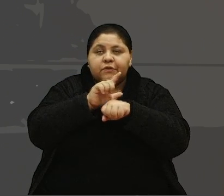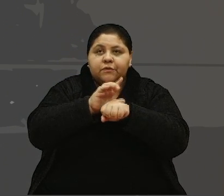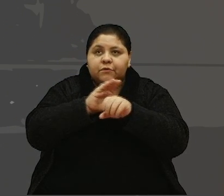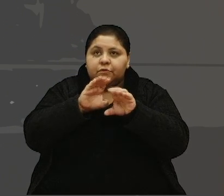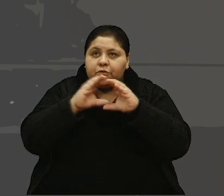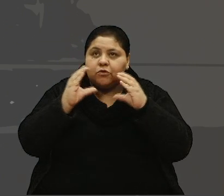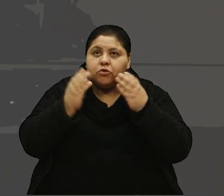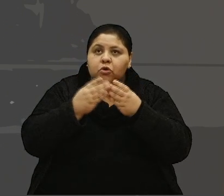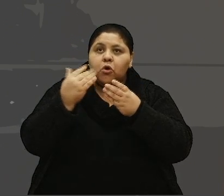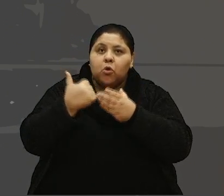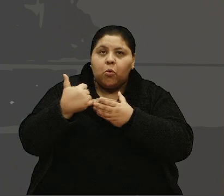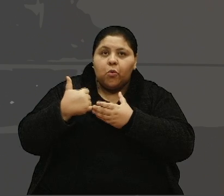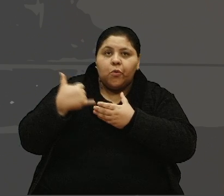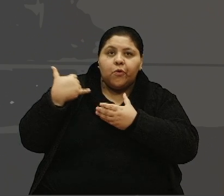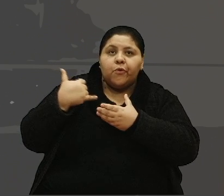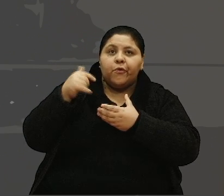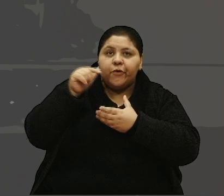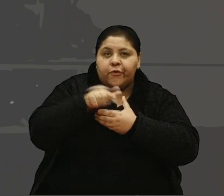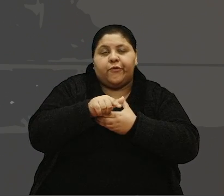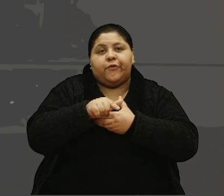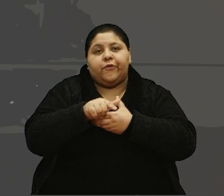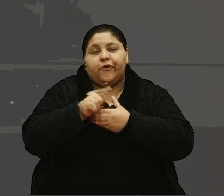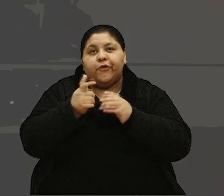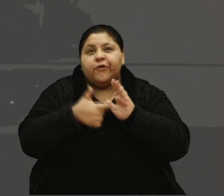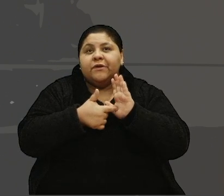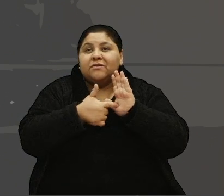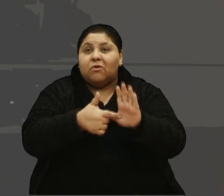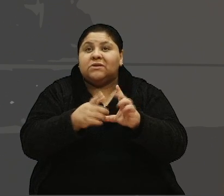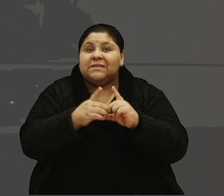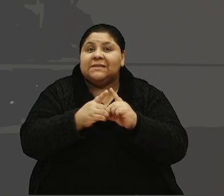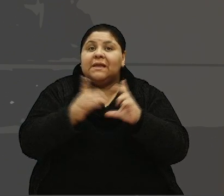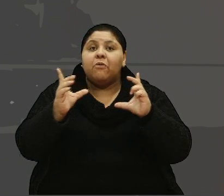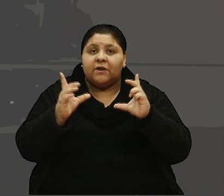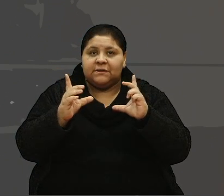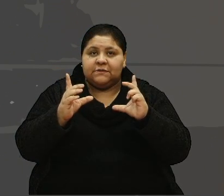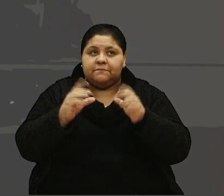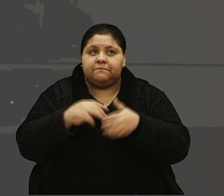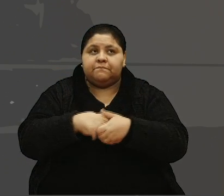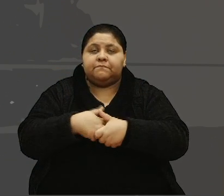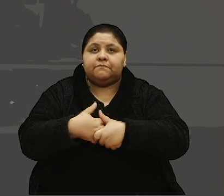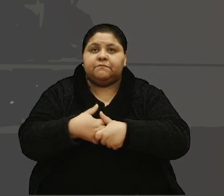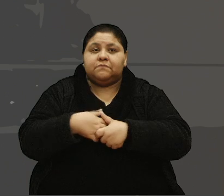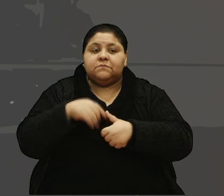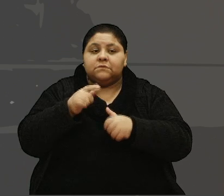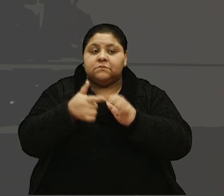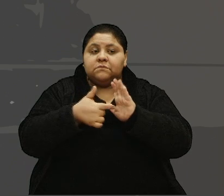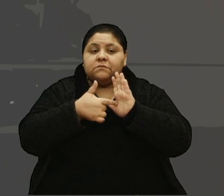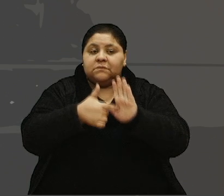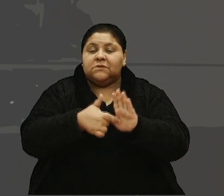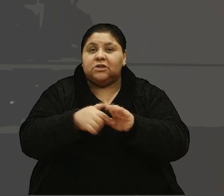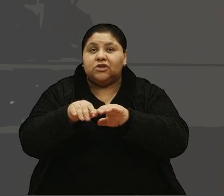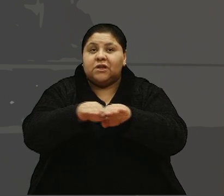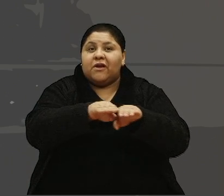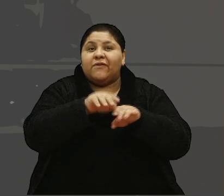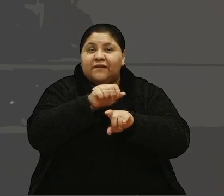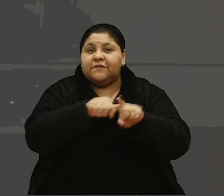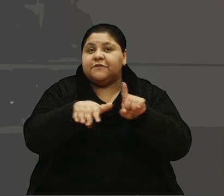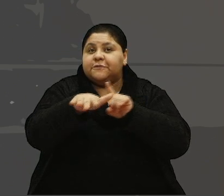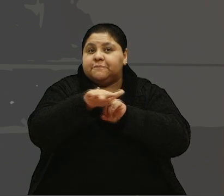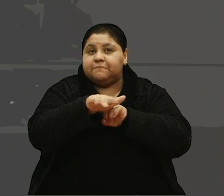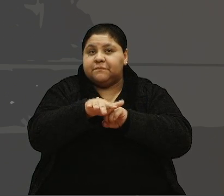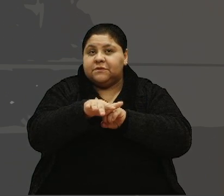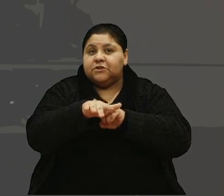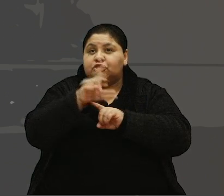muito orgulho. Isso é algo que mostra a democracia. Isso mostra a igualdade social de